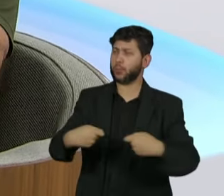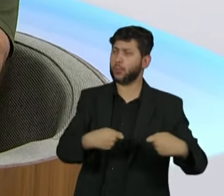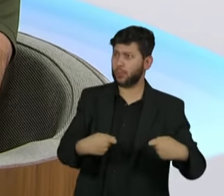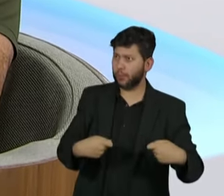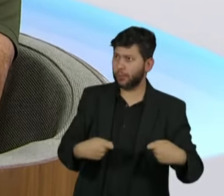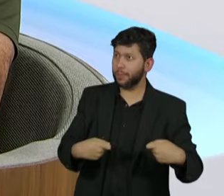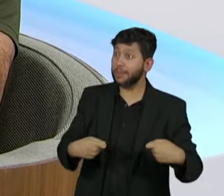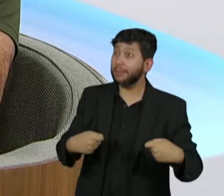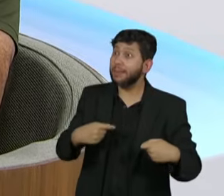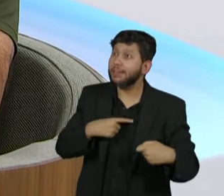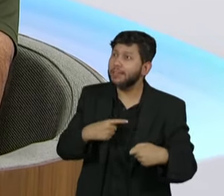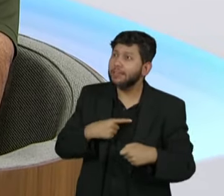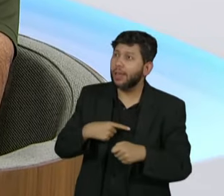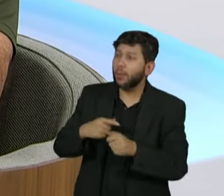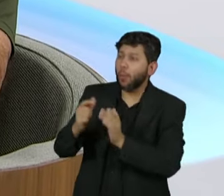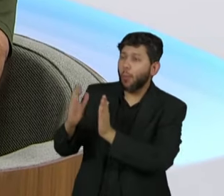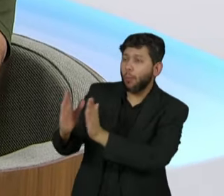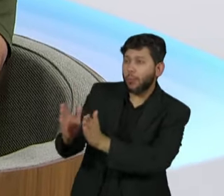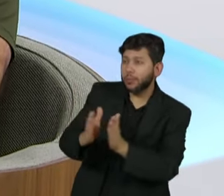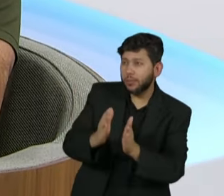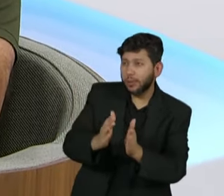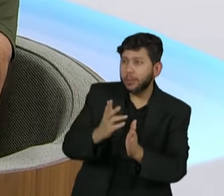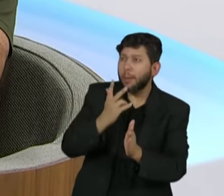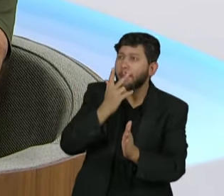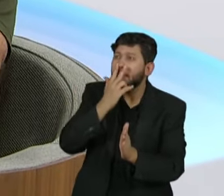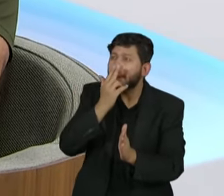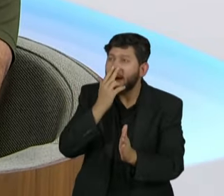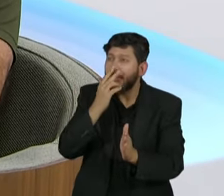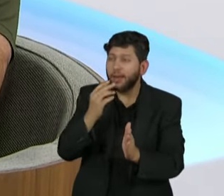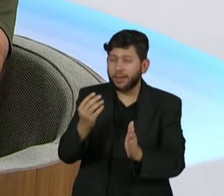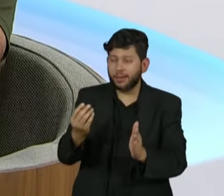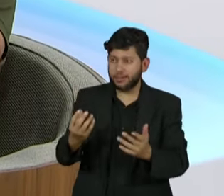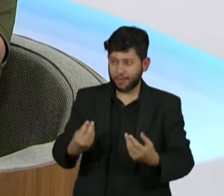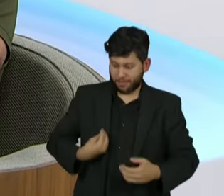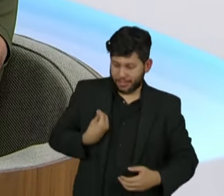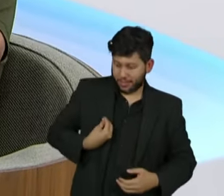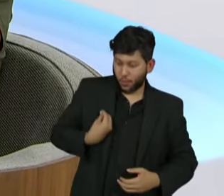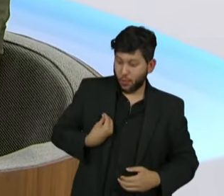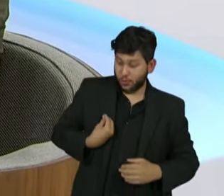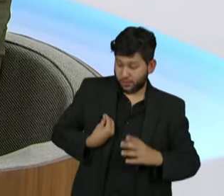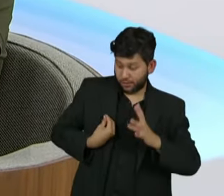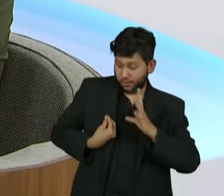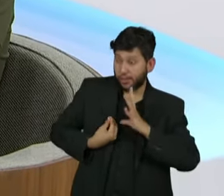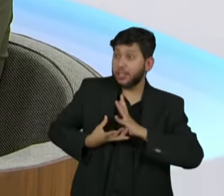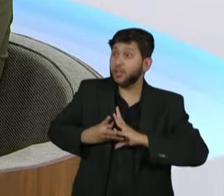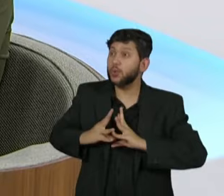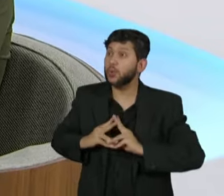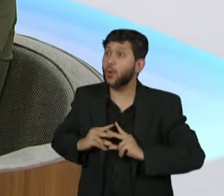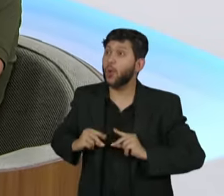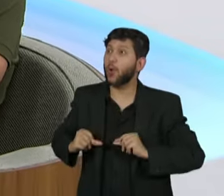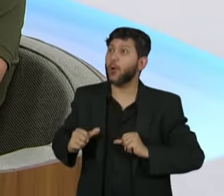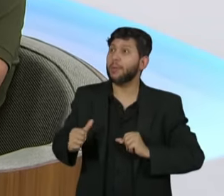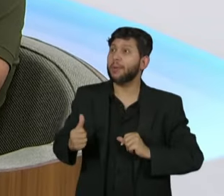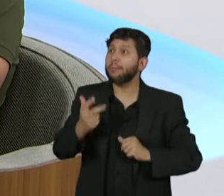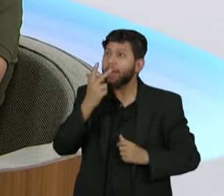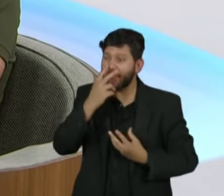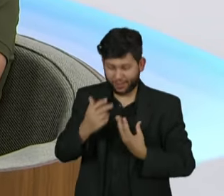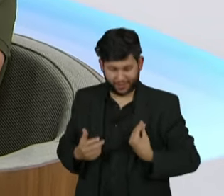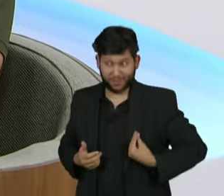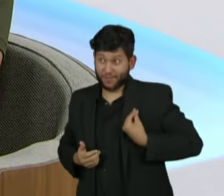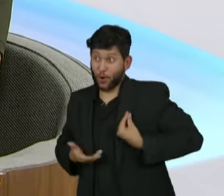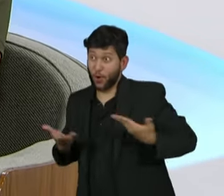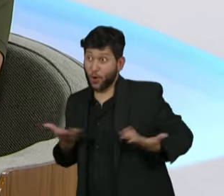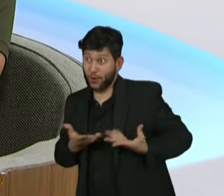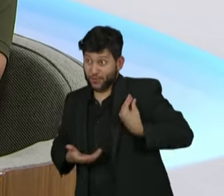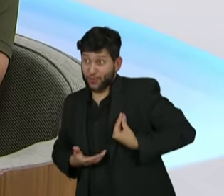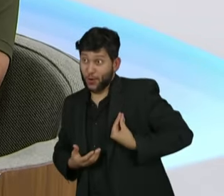conjunto de processos como se fosse liquidificando presente o tempo todo e trazendo futuros por presente tá faltando isso